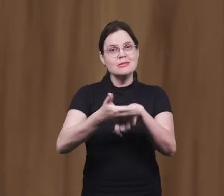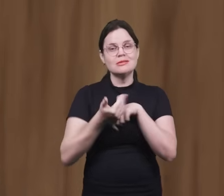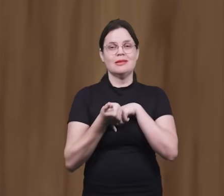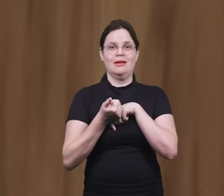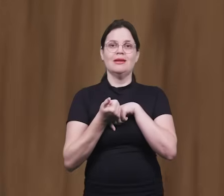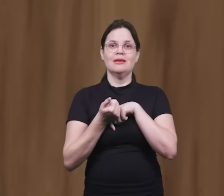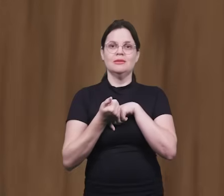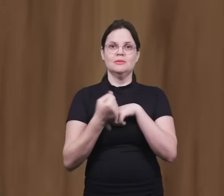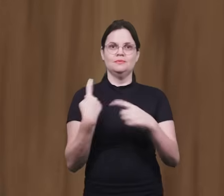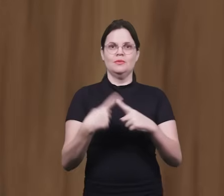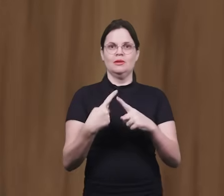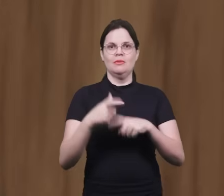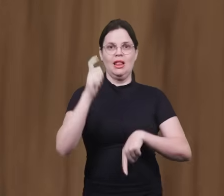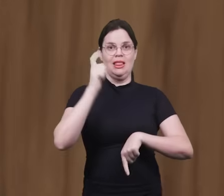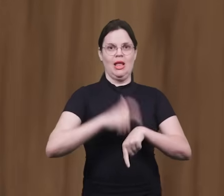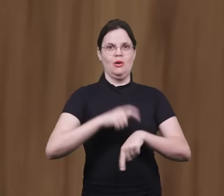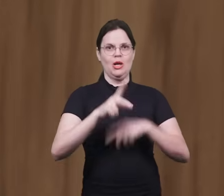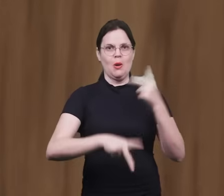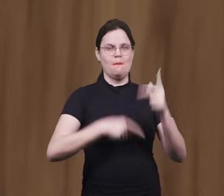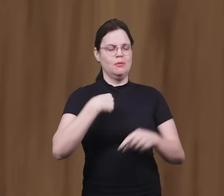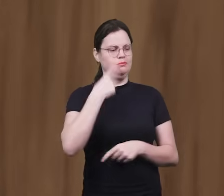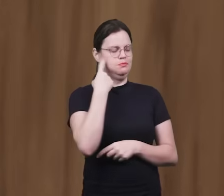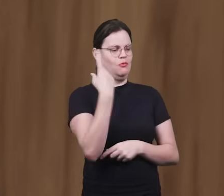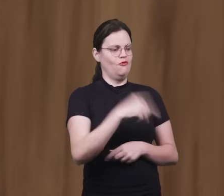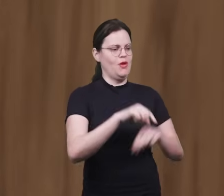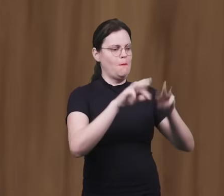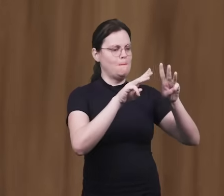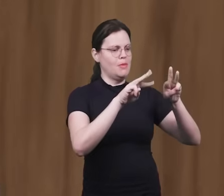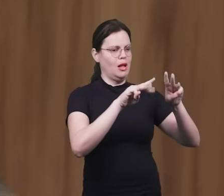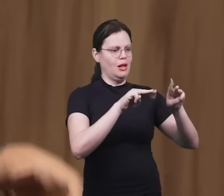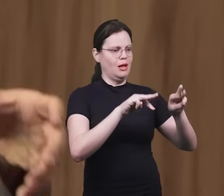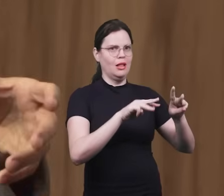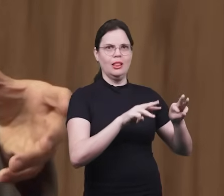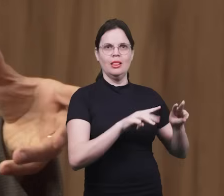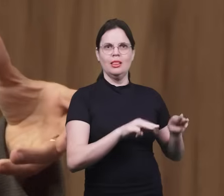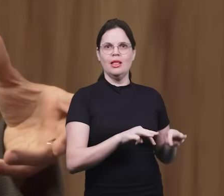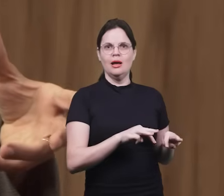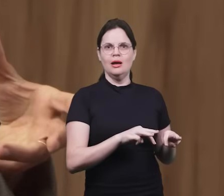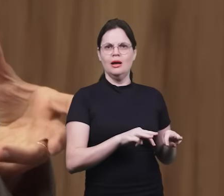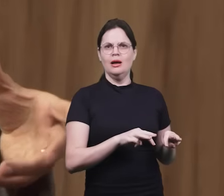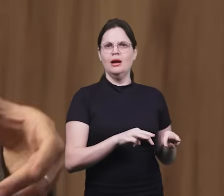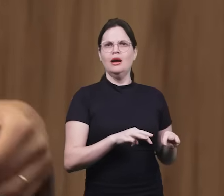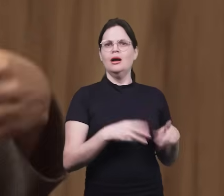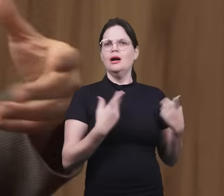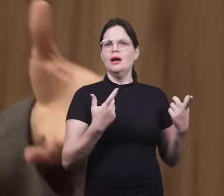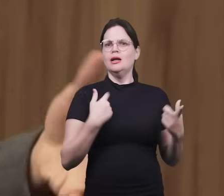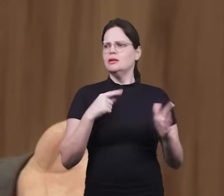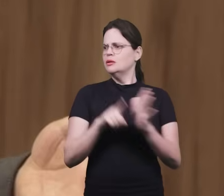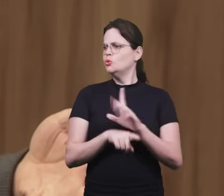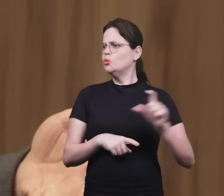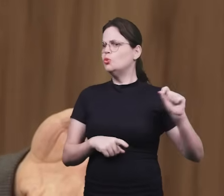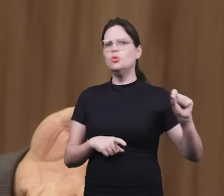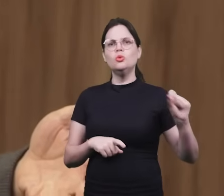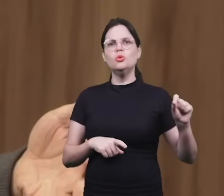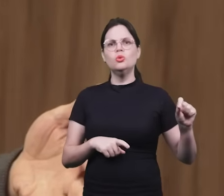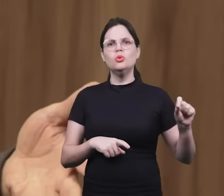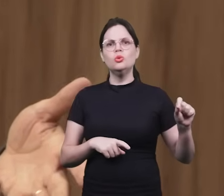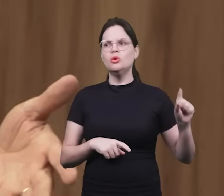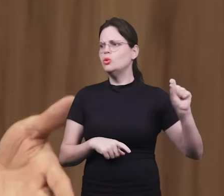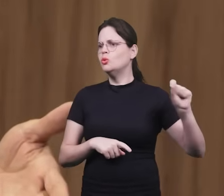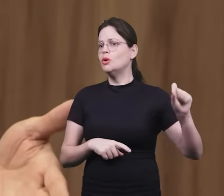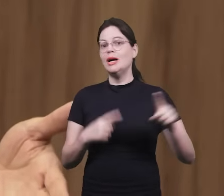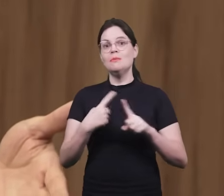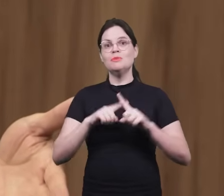O maná, quando o povo encontra o maná pela primeira vez, eles usam inclusive a expressão, o que é isto? Porque era